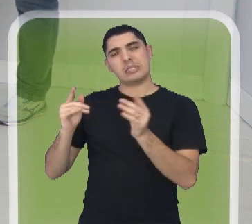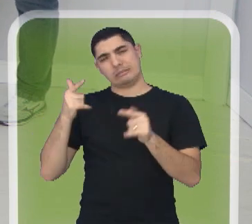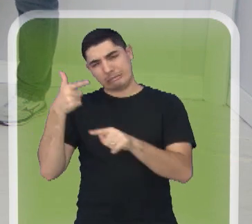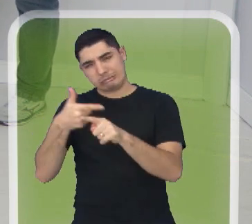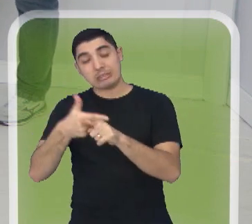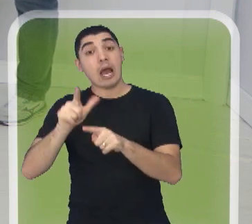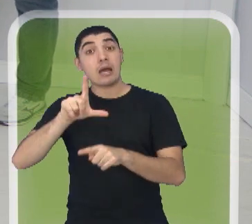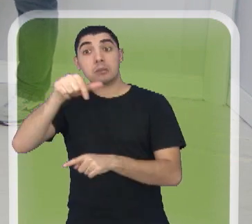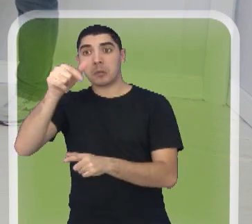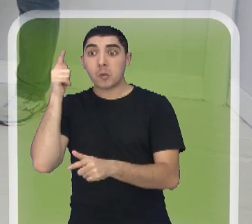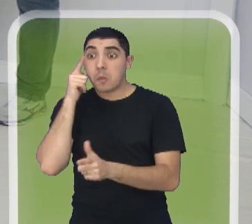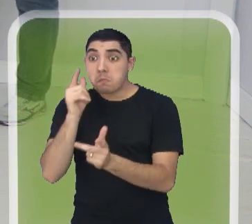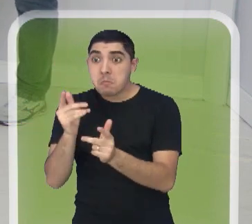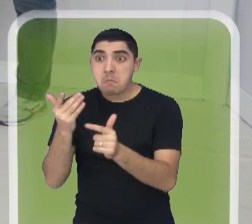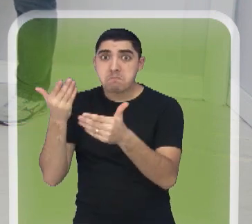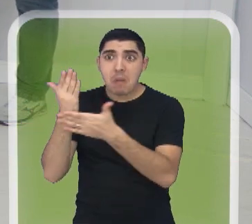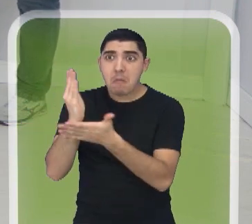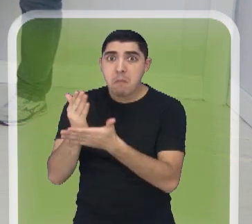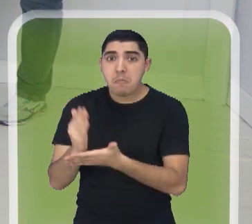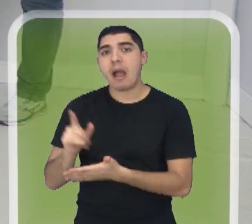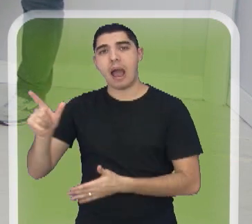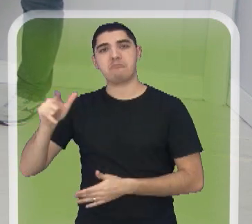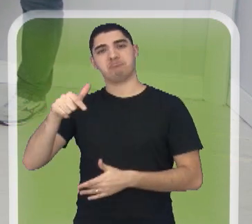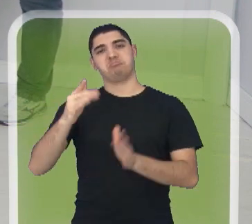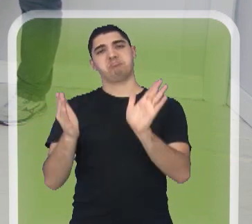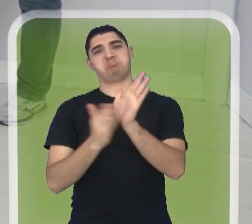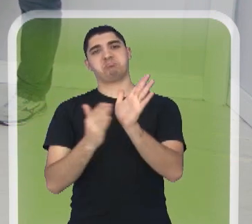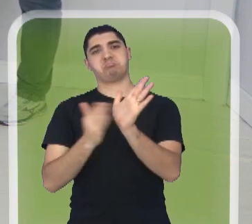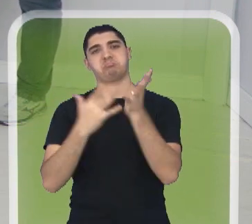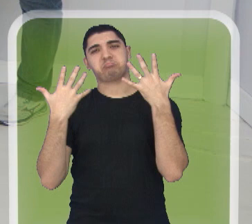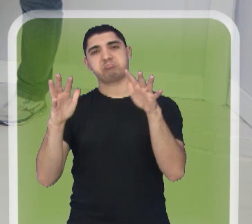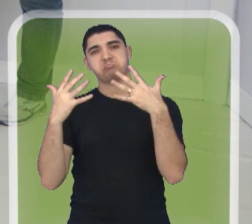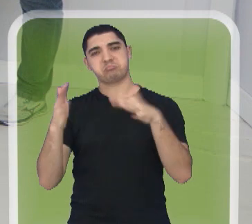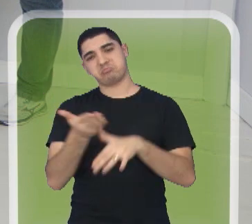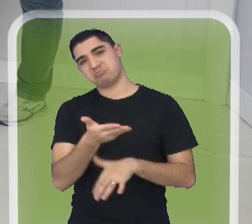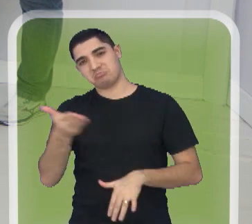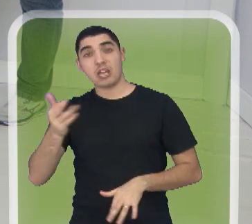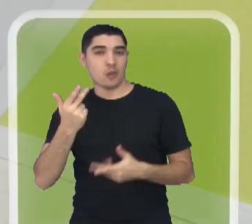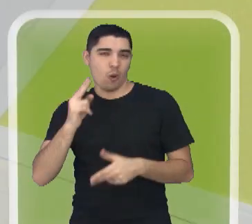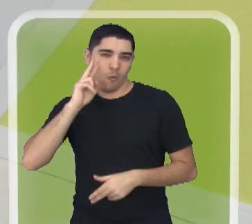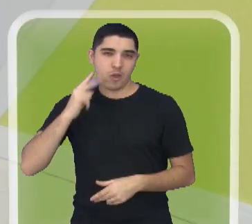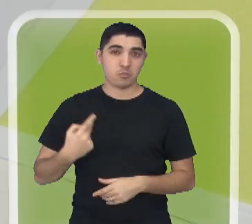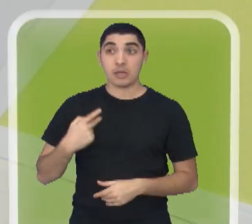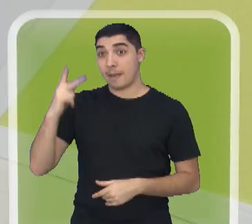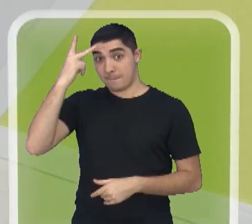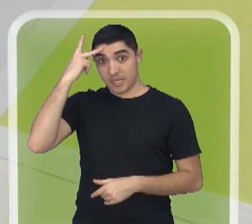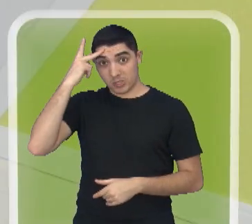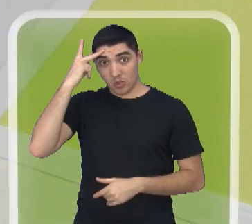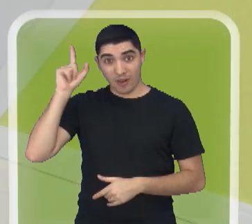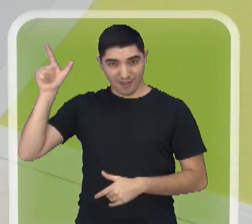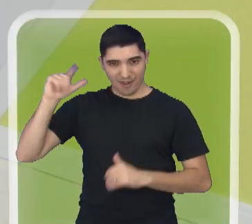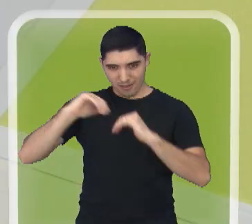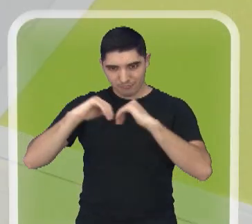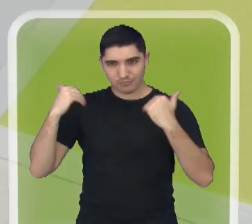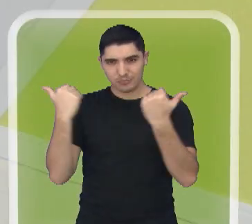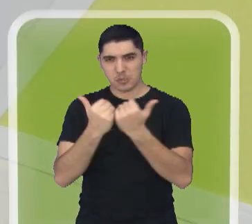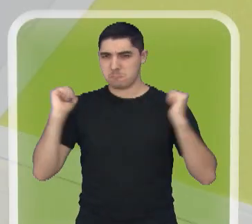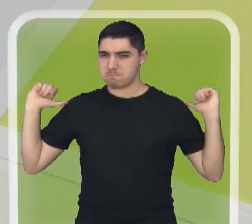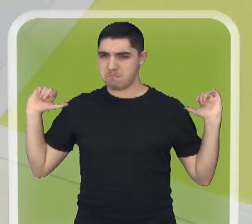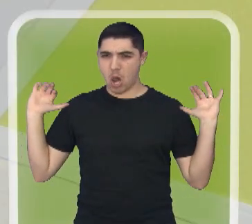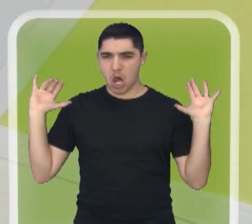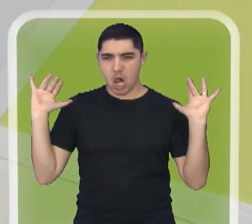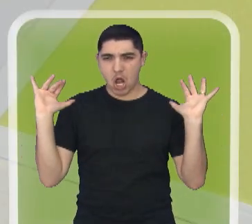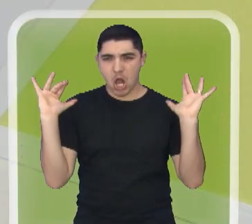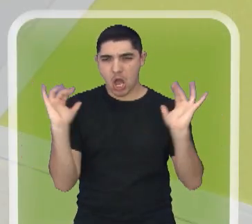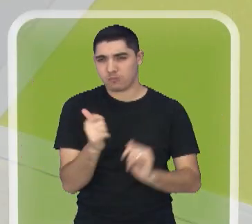os jogadores, aplaudir a comissão técnica, também vocês da SAF. Lotaram o estádio no jogo do acesso e também lotaram o